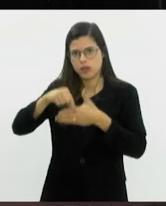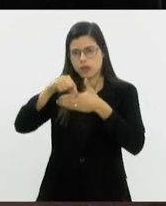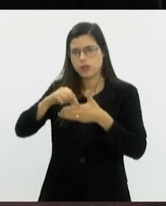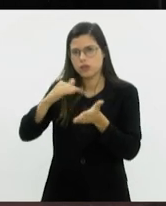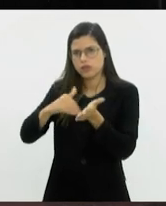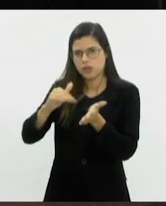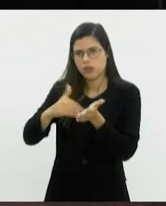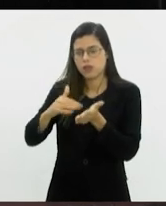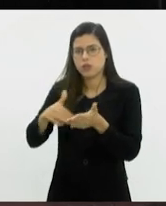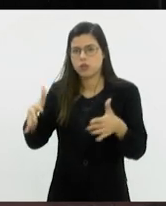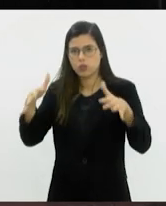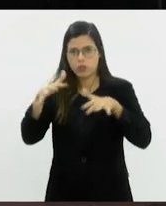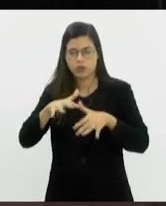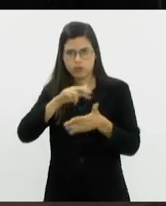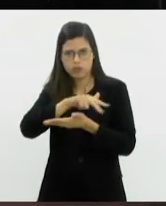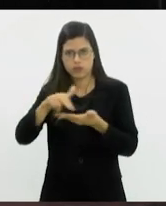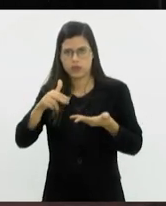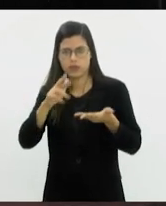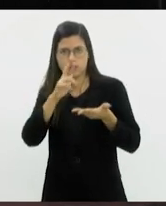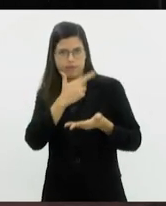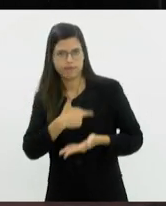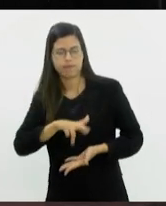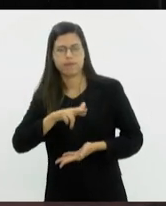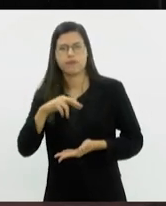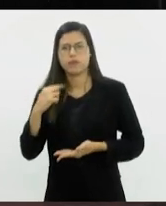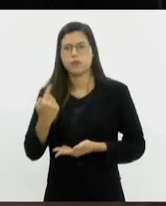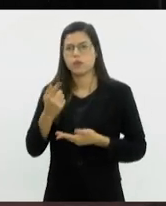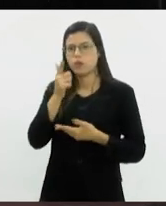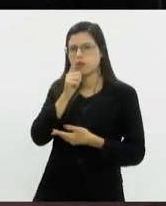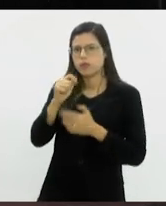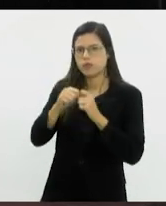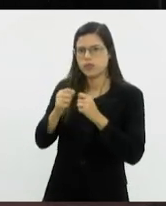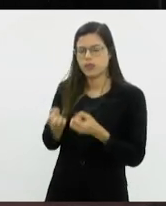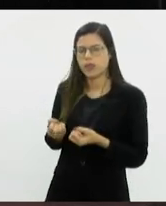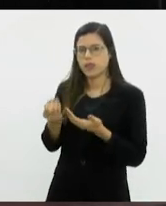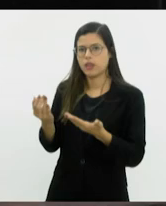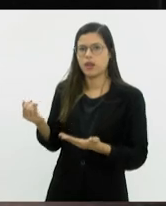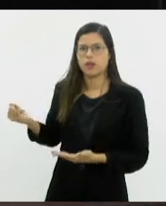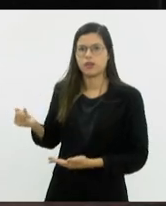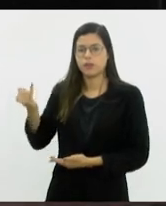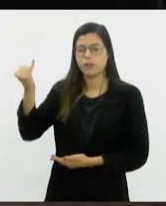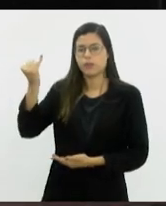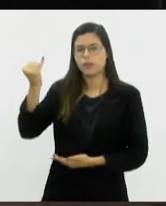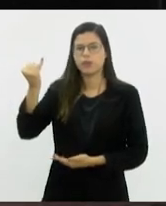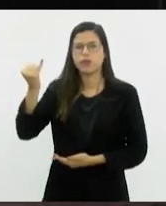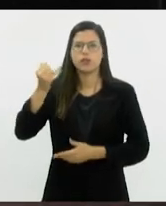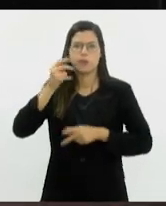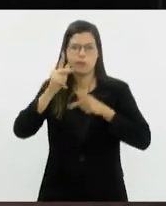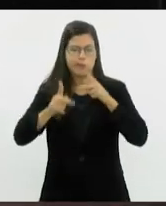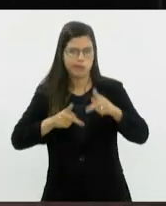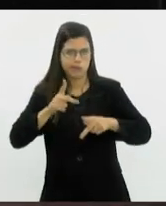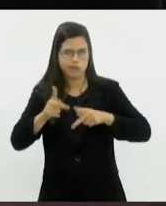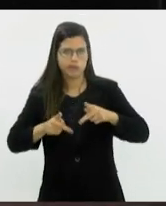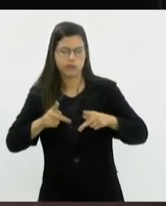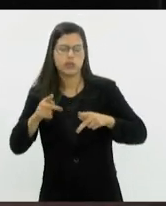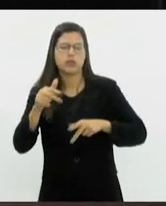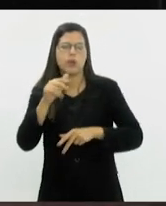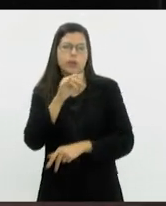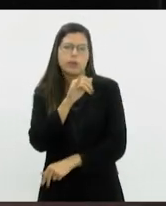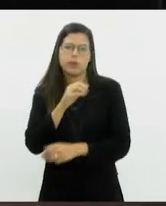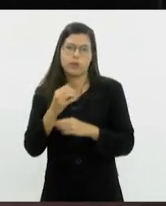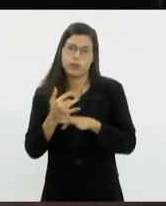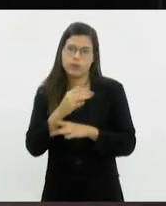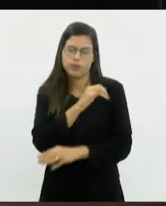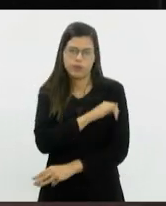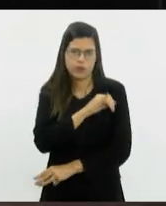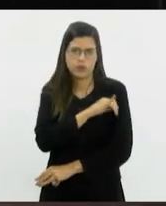e Diversidade Religiosa, a gente conseguiu fazer entregas extremamente importantes para a população do município do Rio de Janeiro. E,